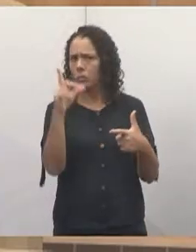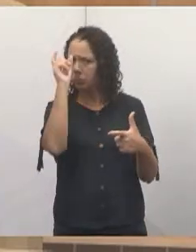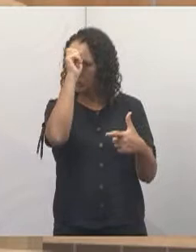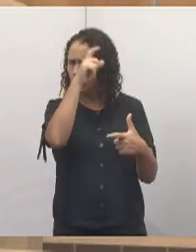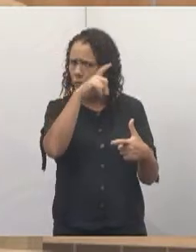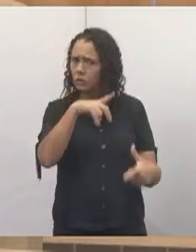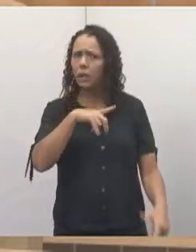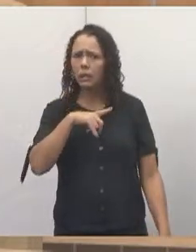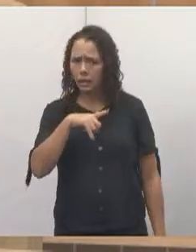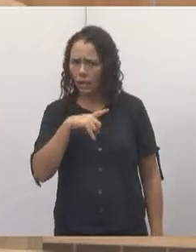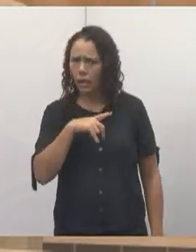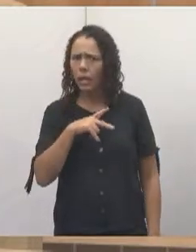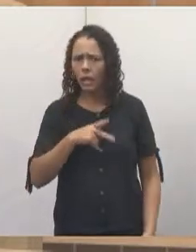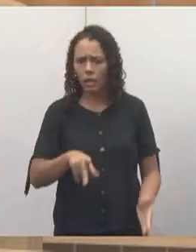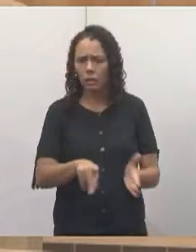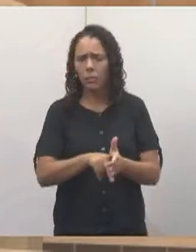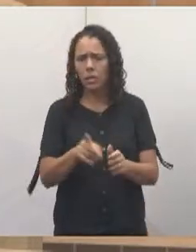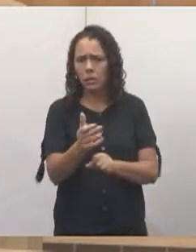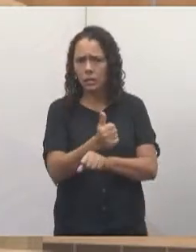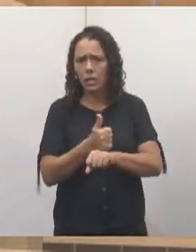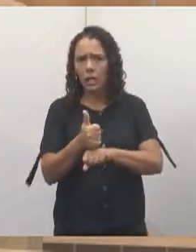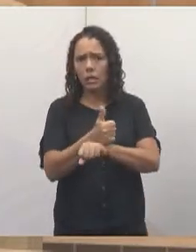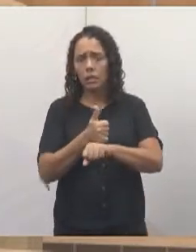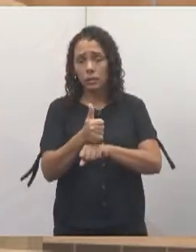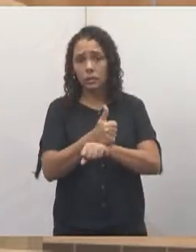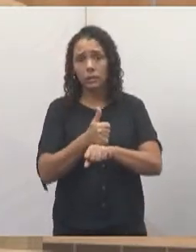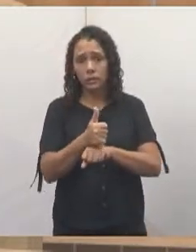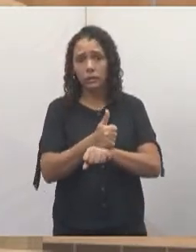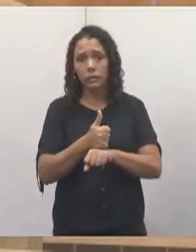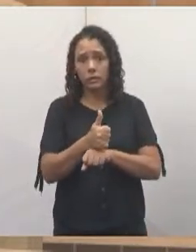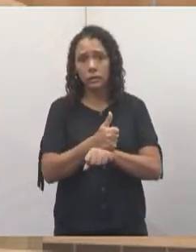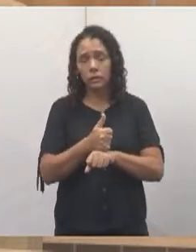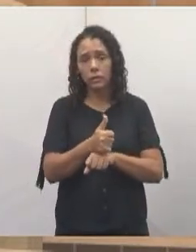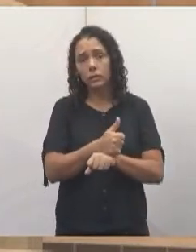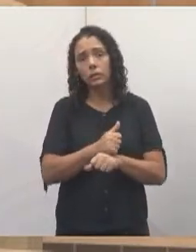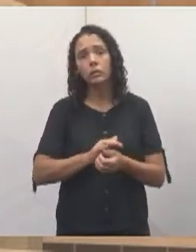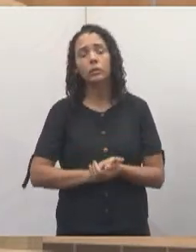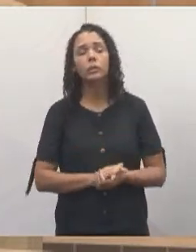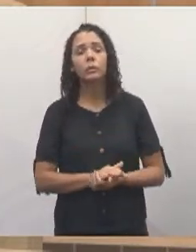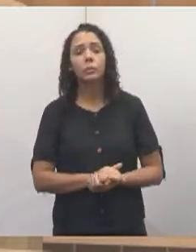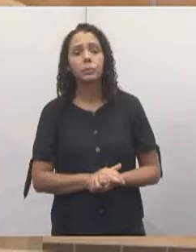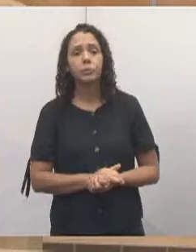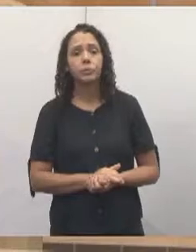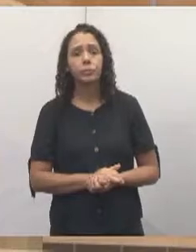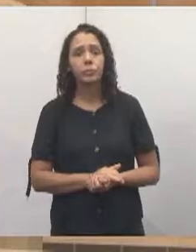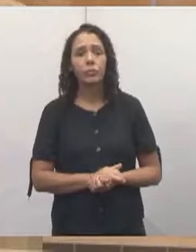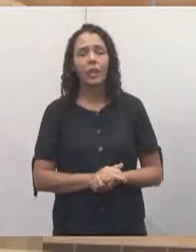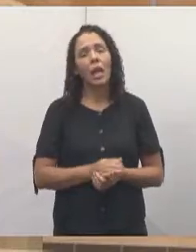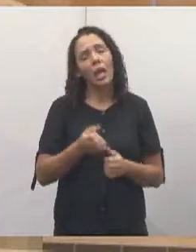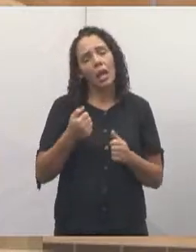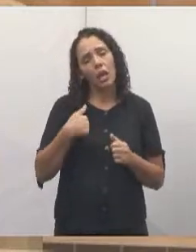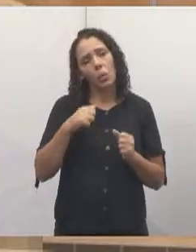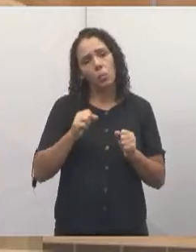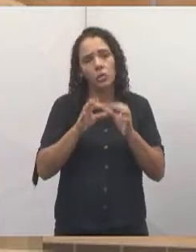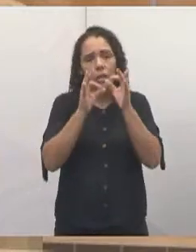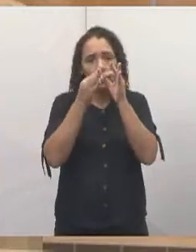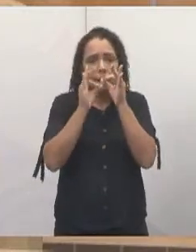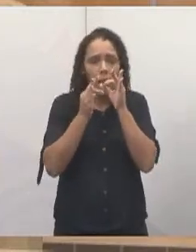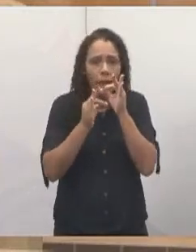vezes ninguém, né, se não tiver entre colegas, aí acaba você não comentando, não se alongando. Então, eu poderia aqui me alongar, a gente